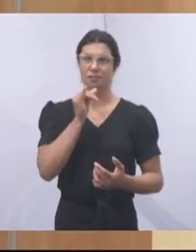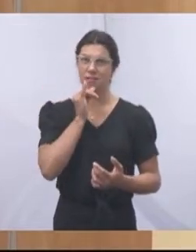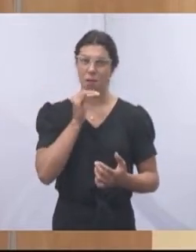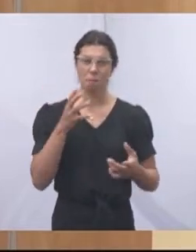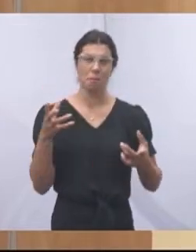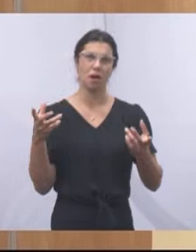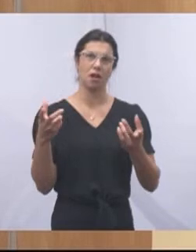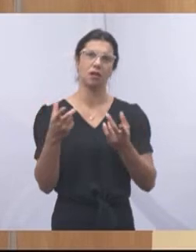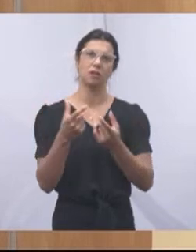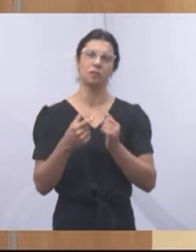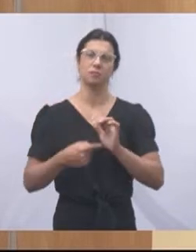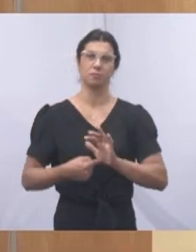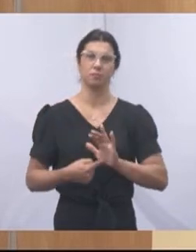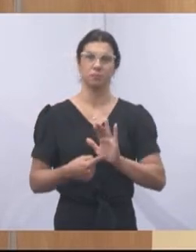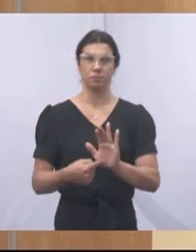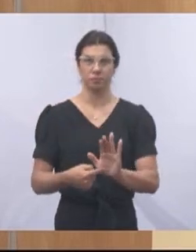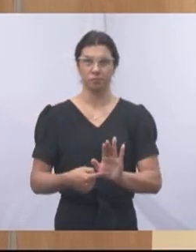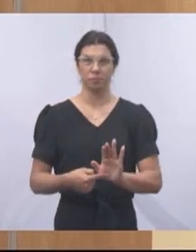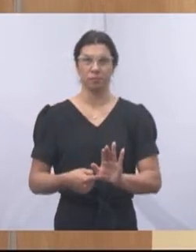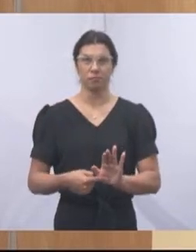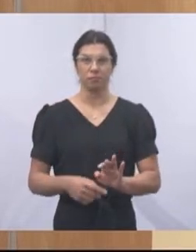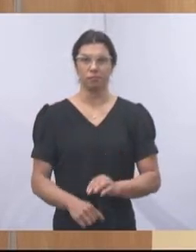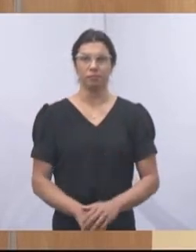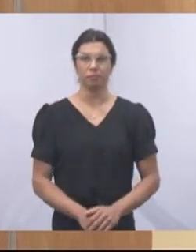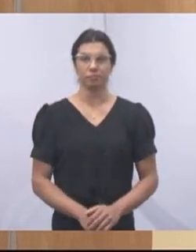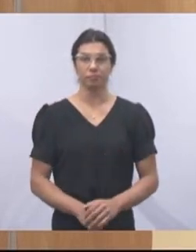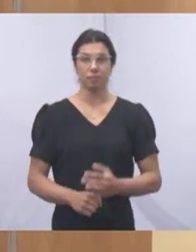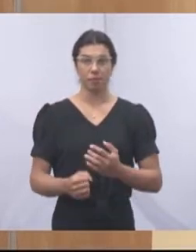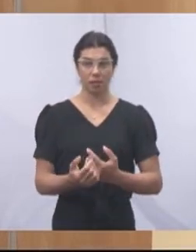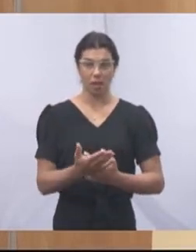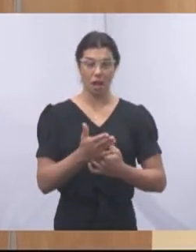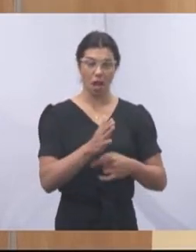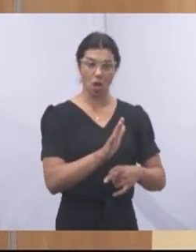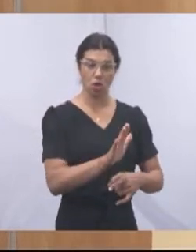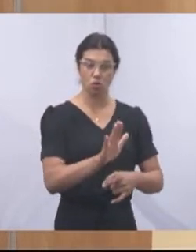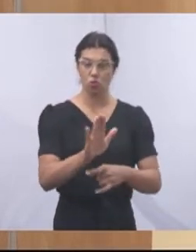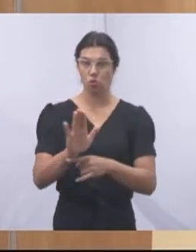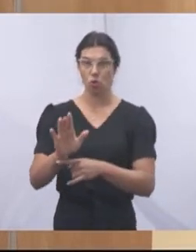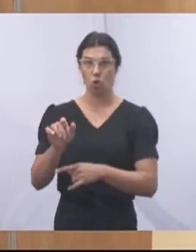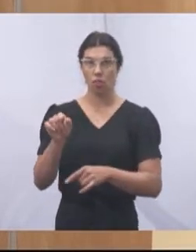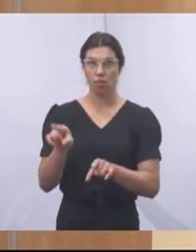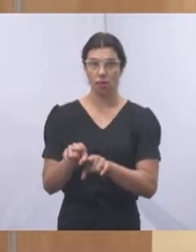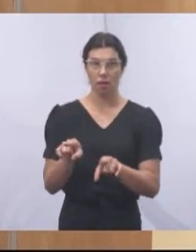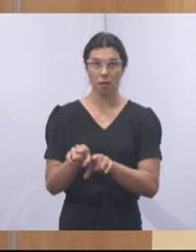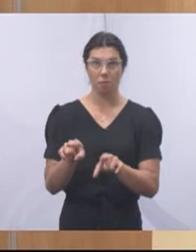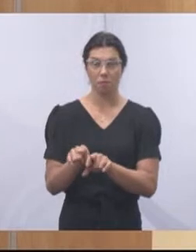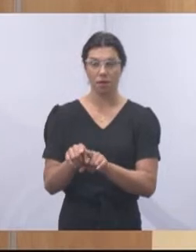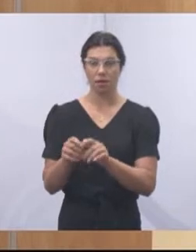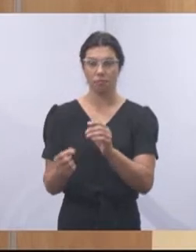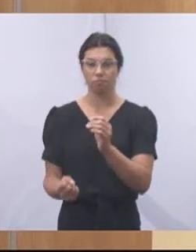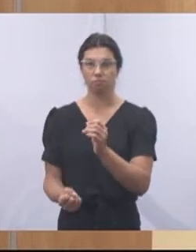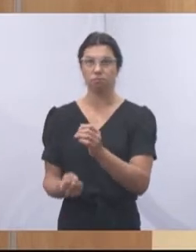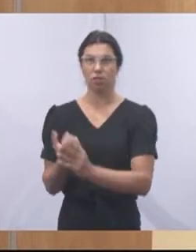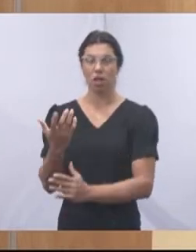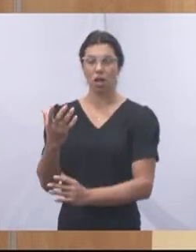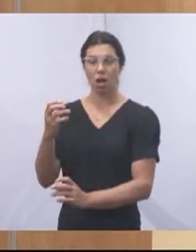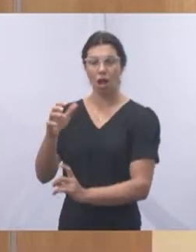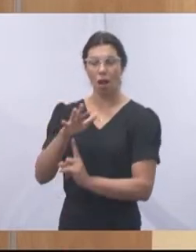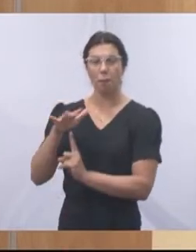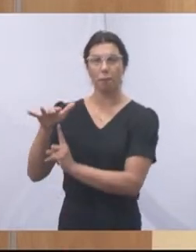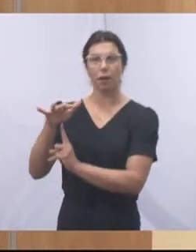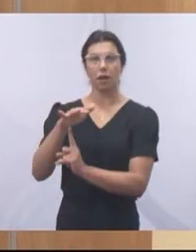cidade de Jacareí. Inclusive, ele ajudou a construir aquela praça. Ele ajudou a formar aquele